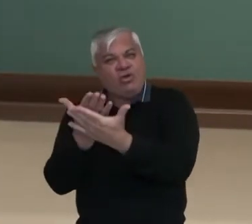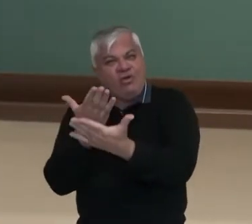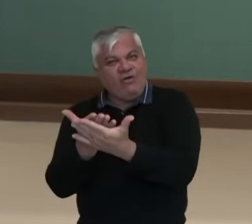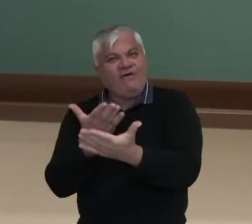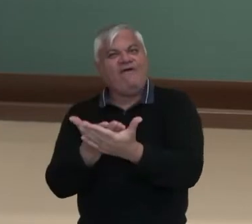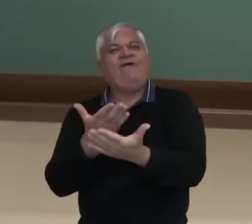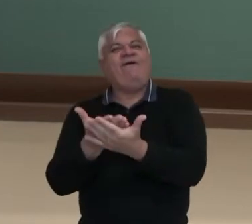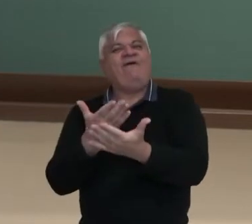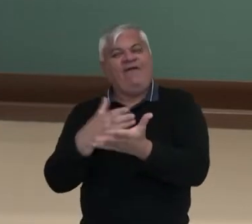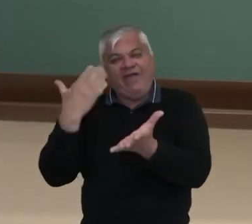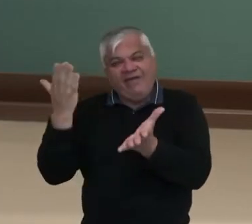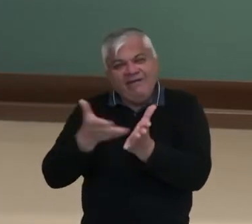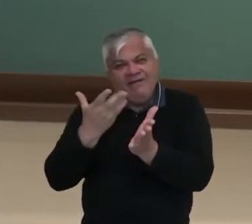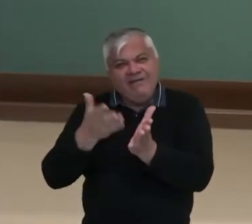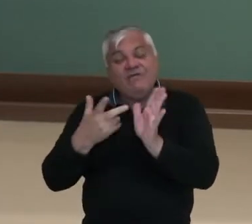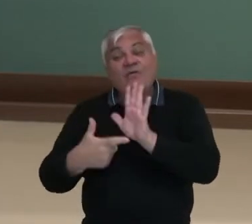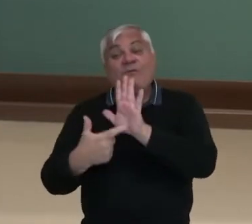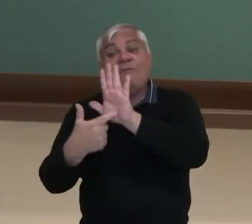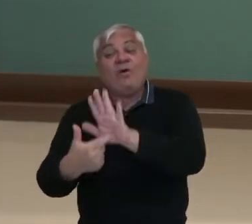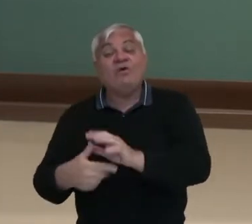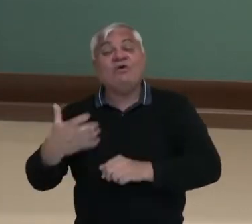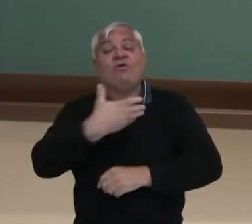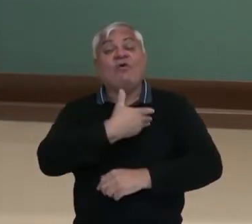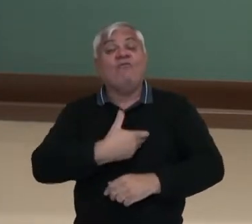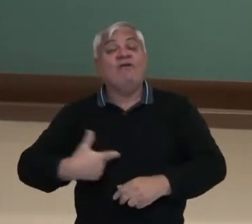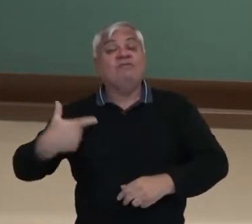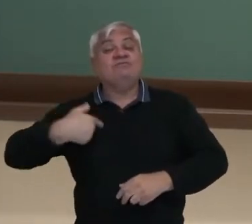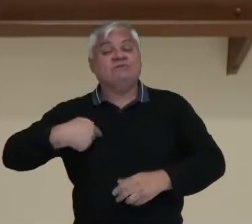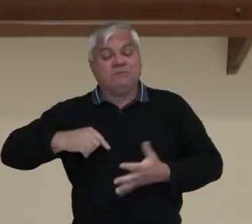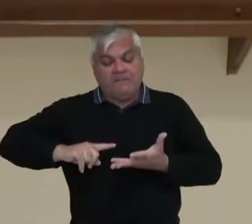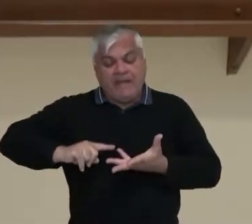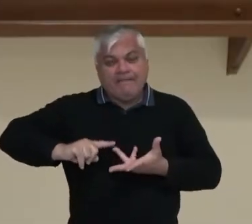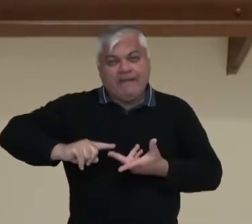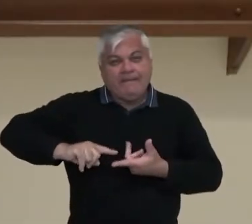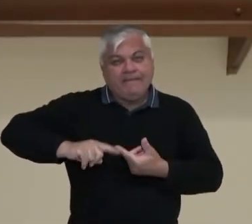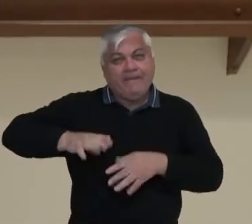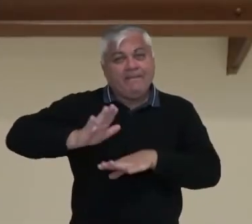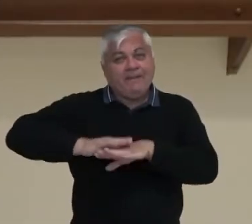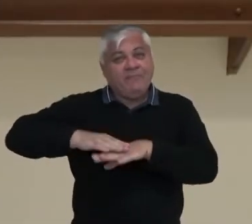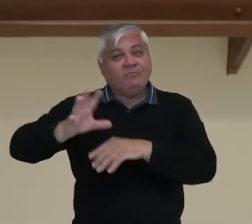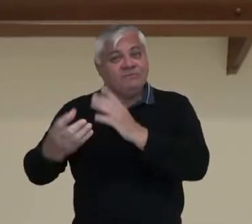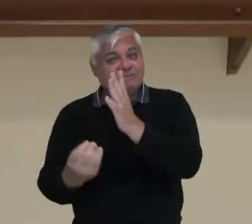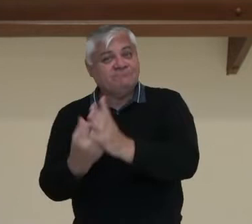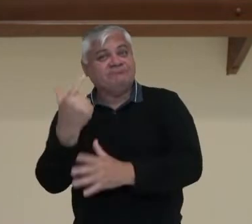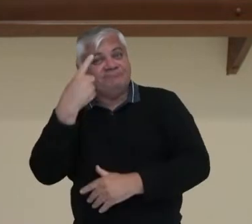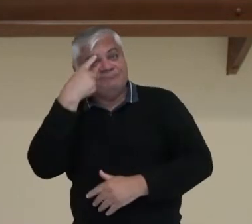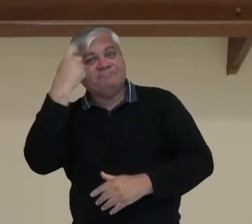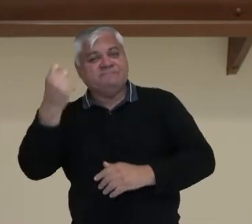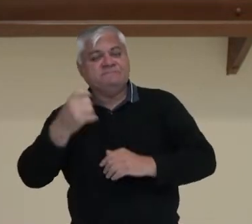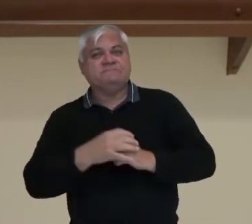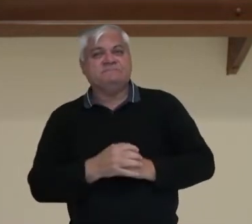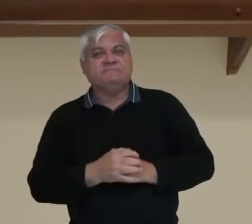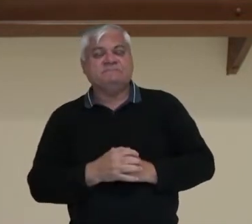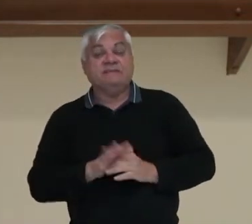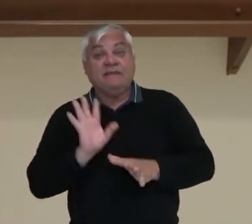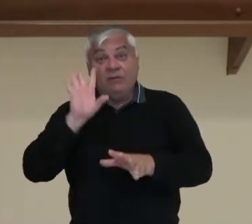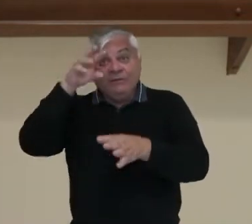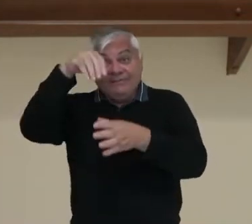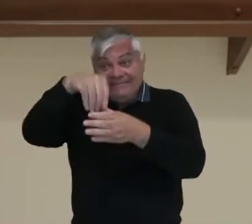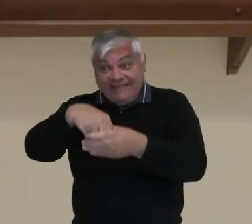e mostrando todos os feitos que Getúlio Vargas havia feito, né? Representações, então, dentro